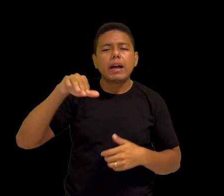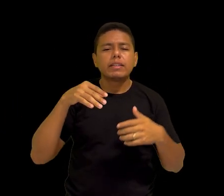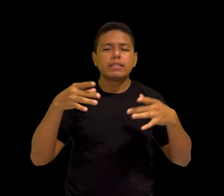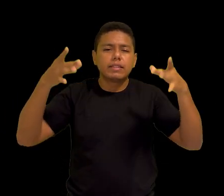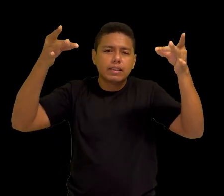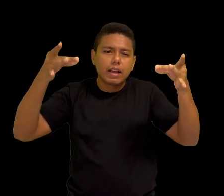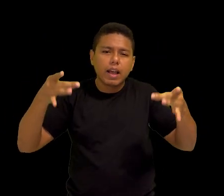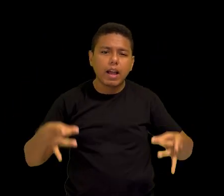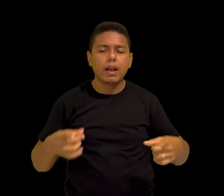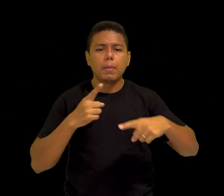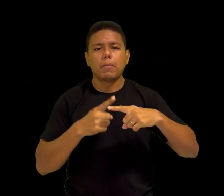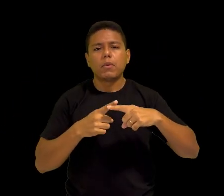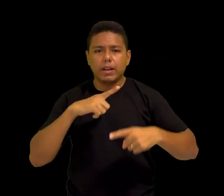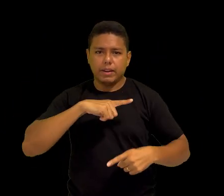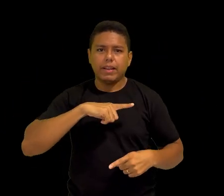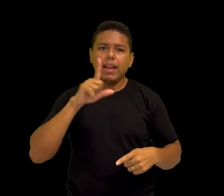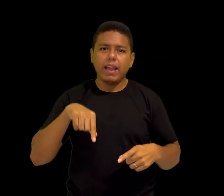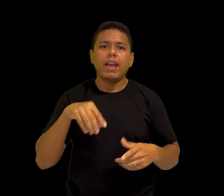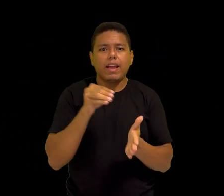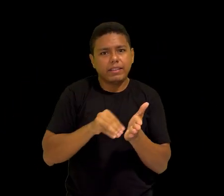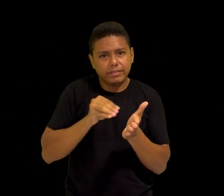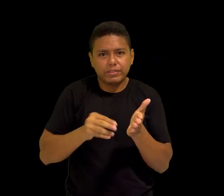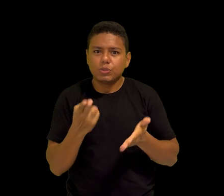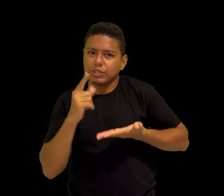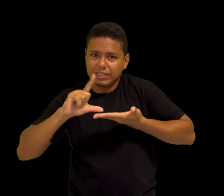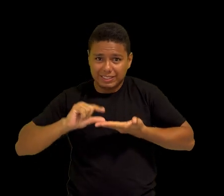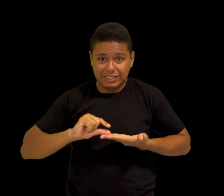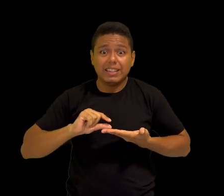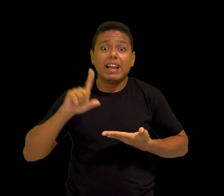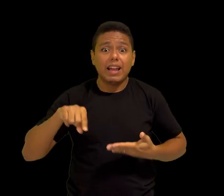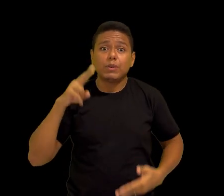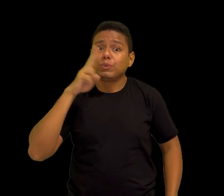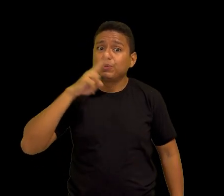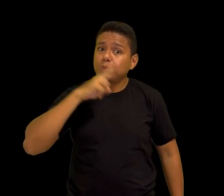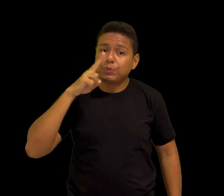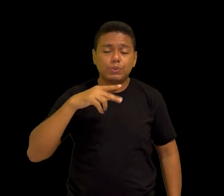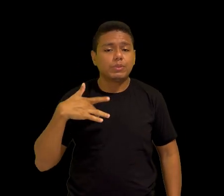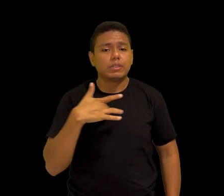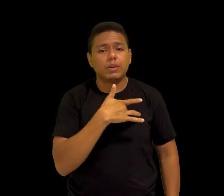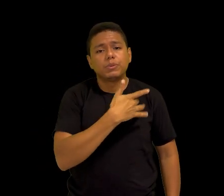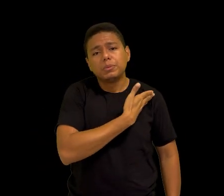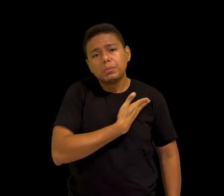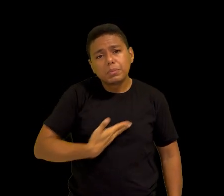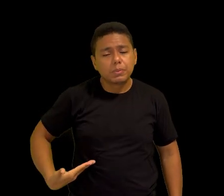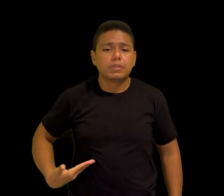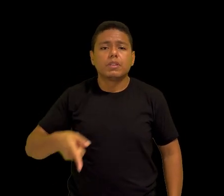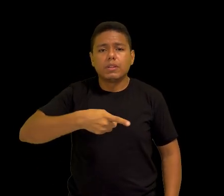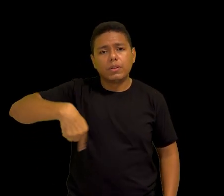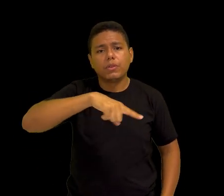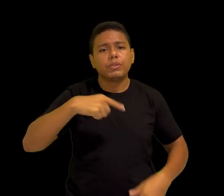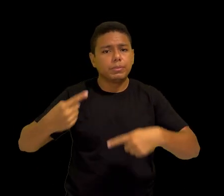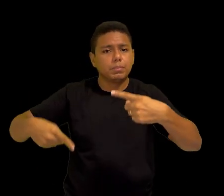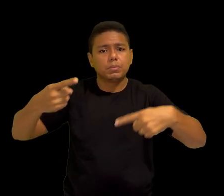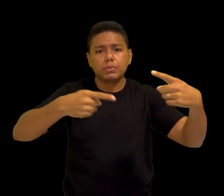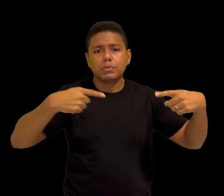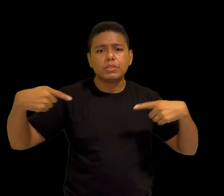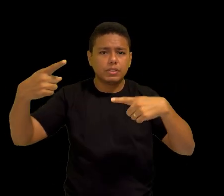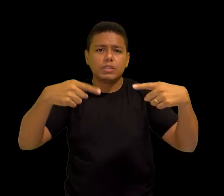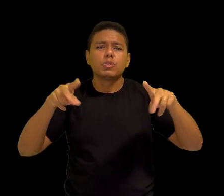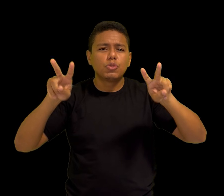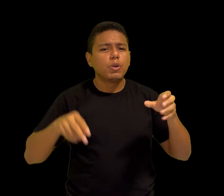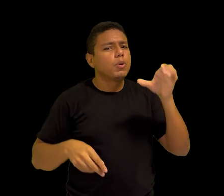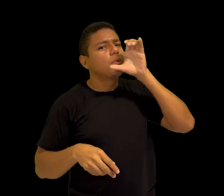porque são duas deficiências de micronutrientes que são prioridades de saúde pública e que a gente tem políticas, né, de